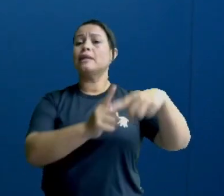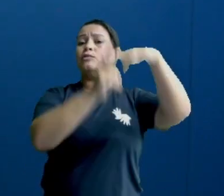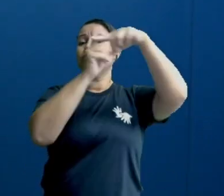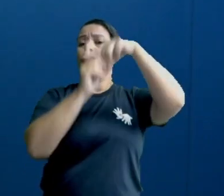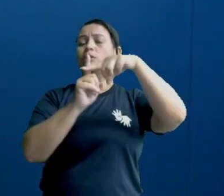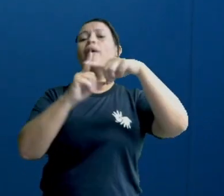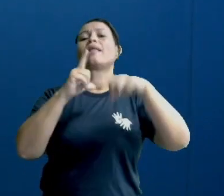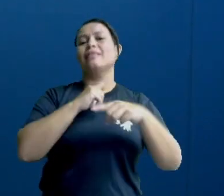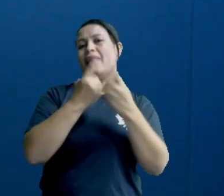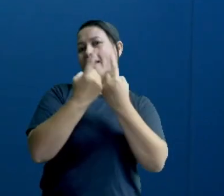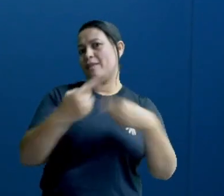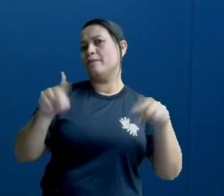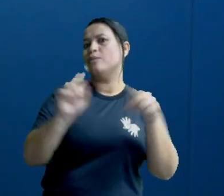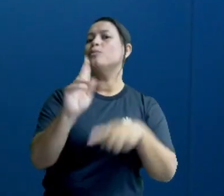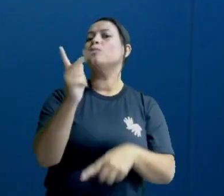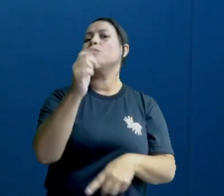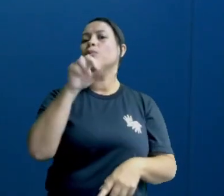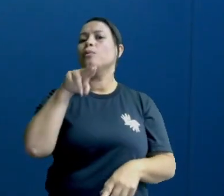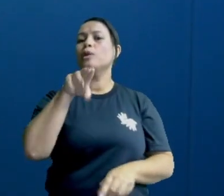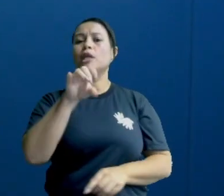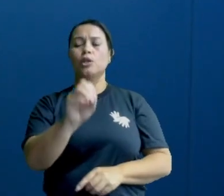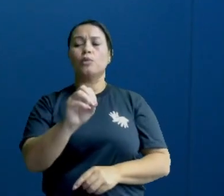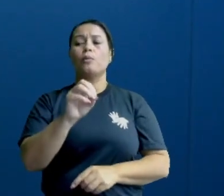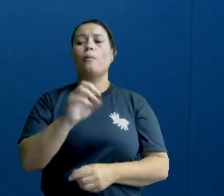lá no nosso hino, tá?